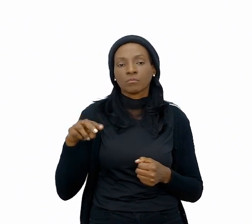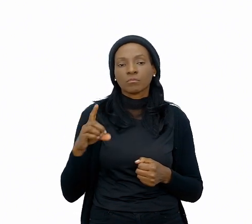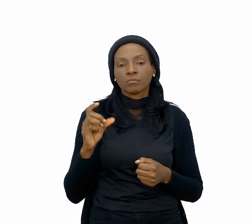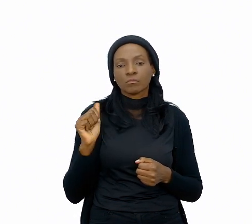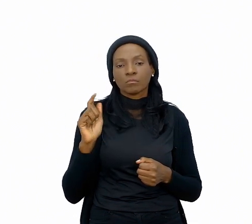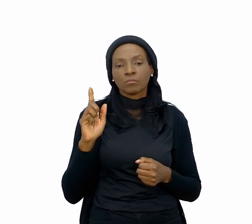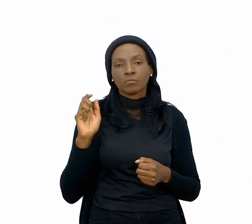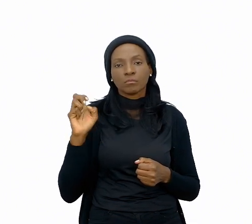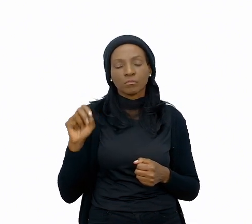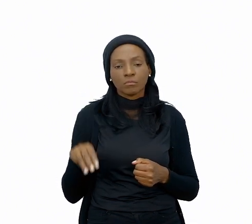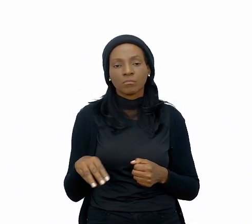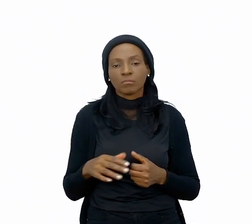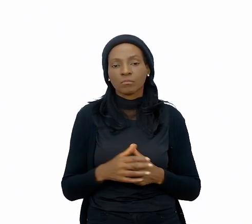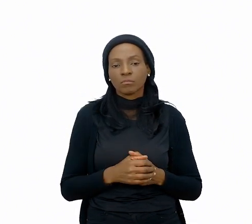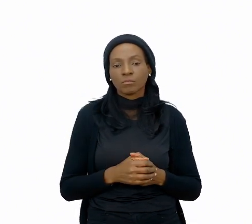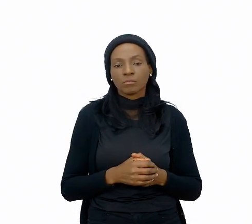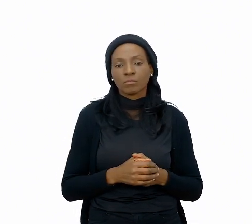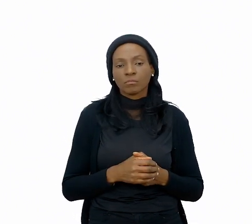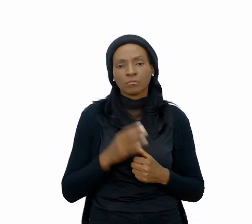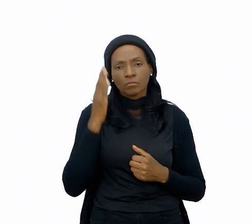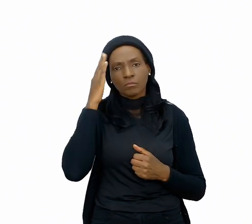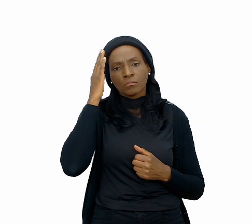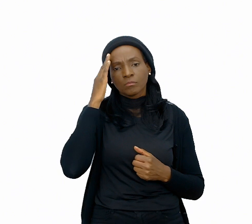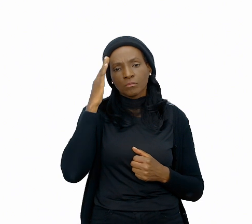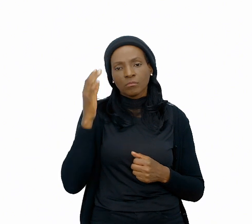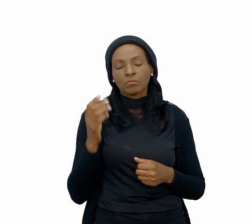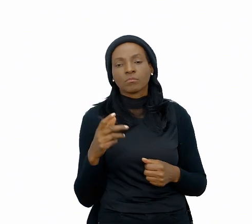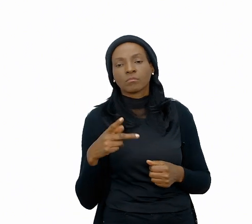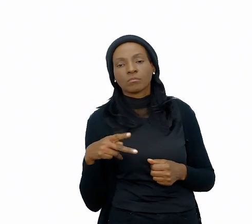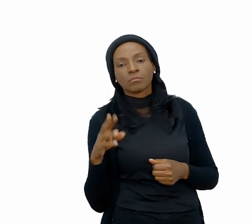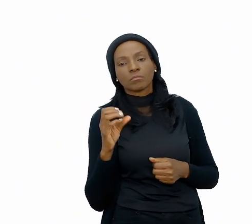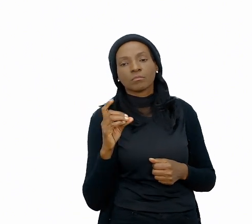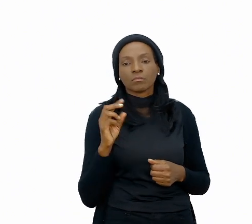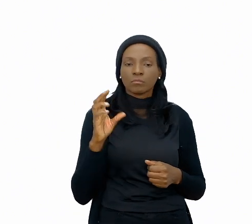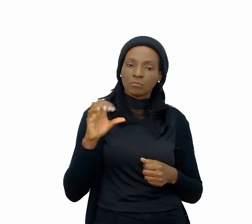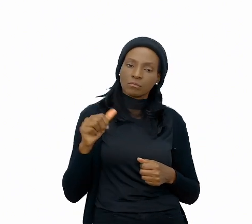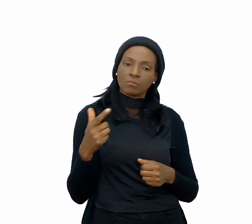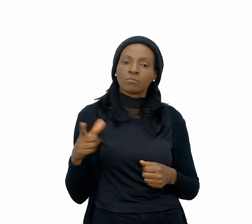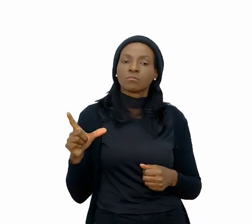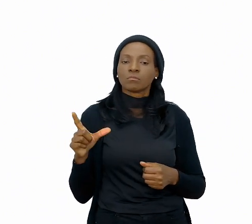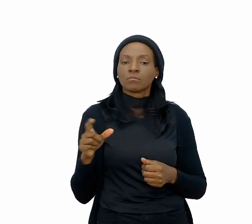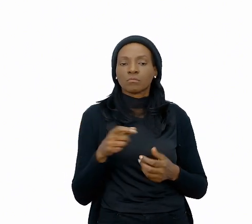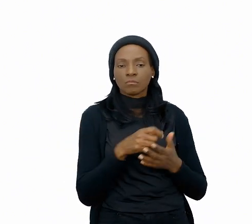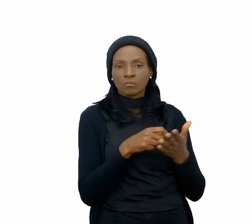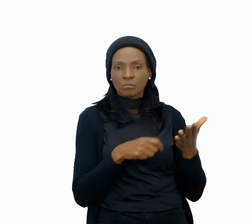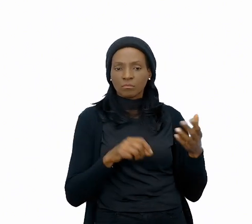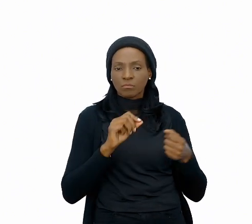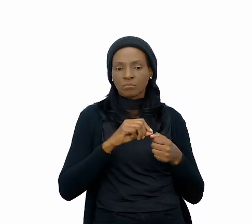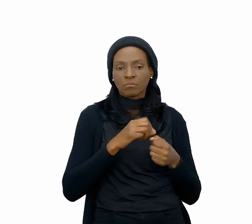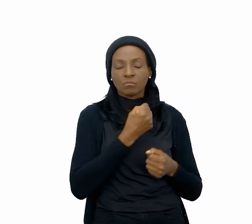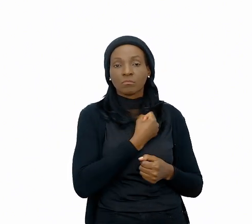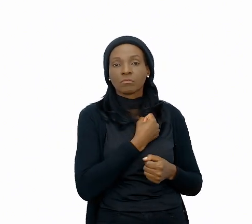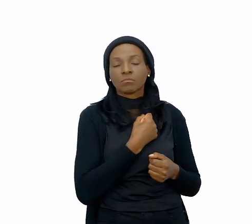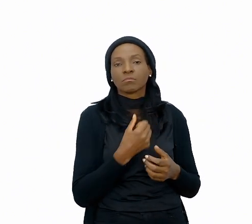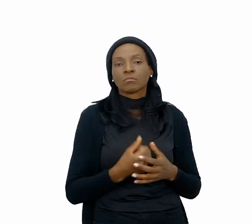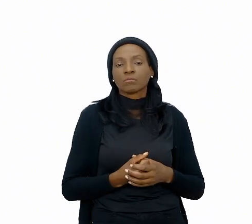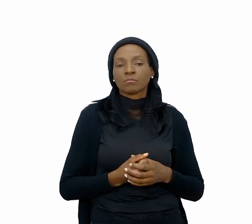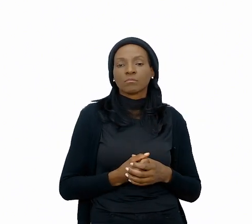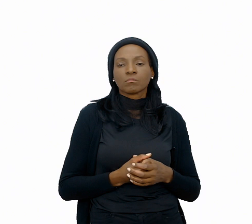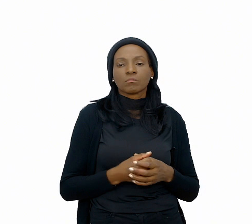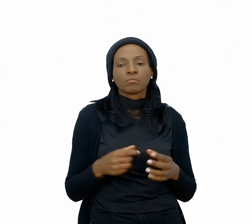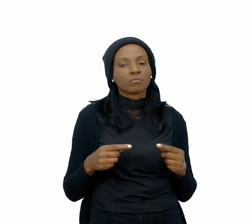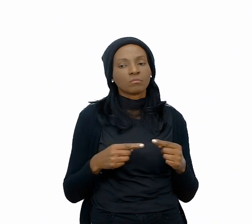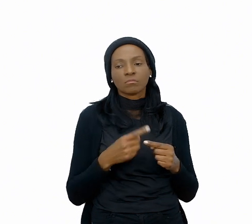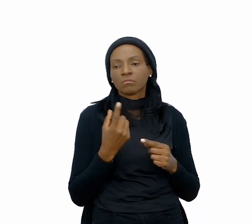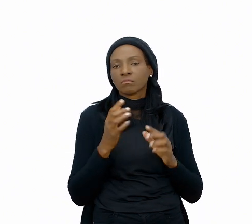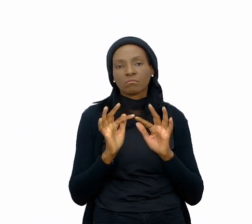né? Como a gente sabe, a construção de uma lista de números, né, ela não é uma